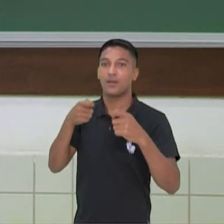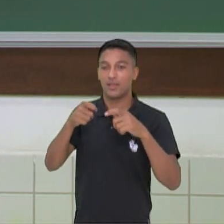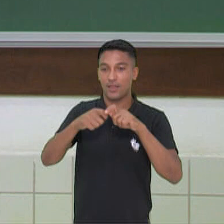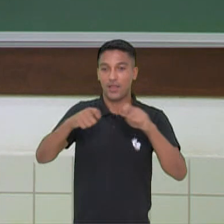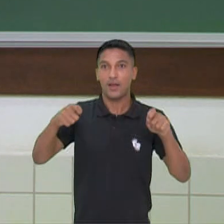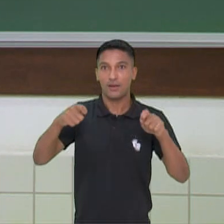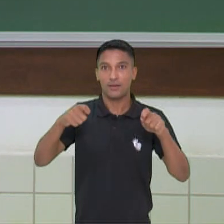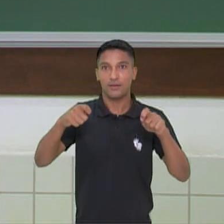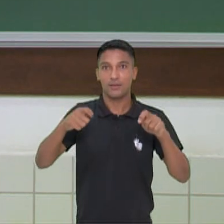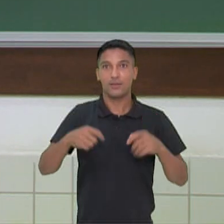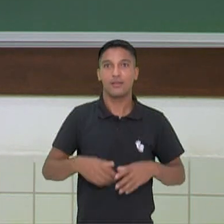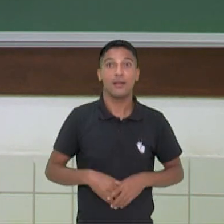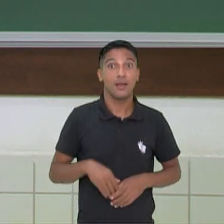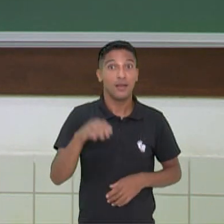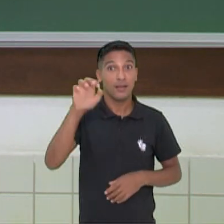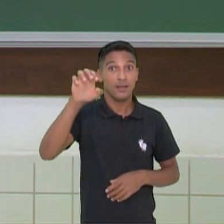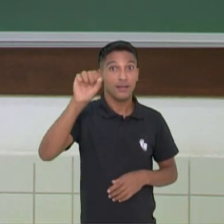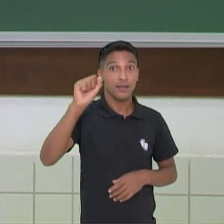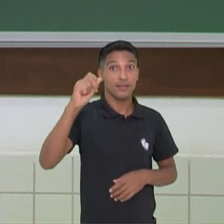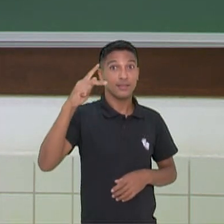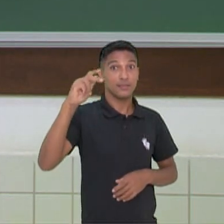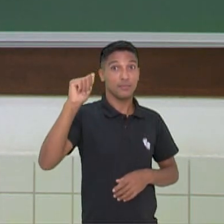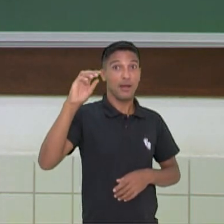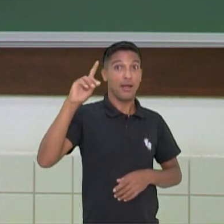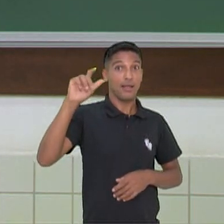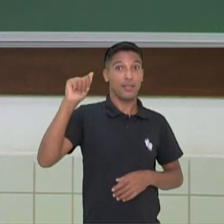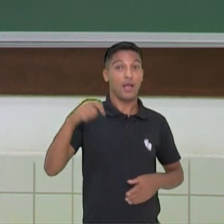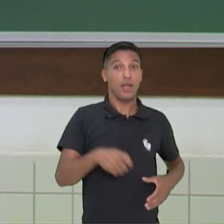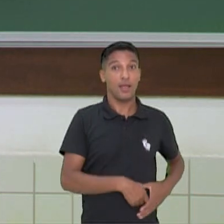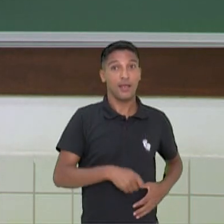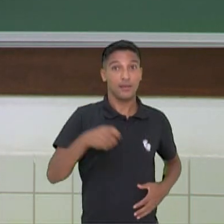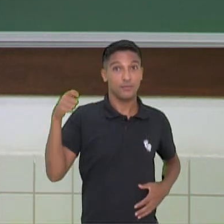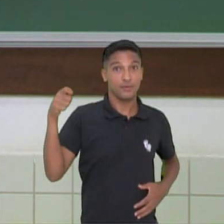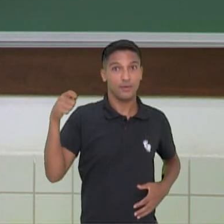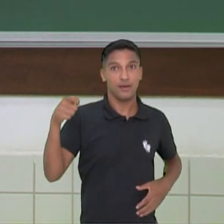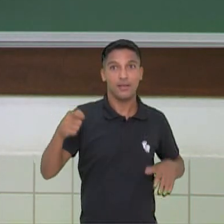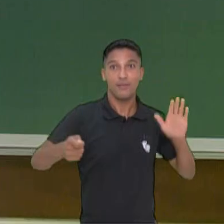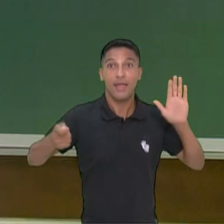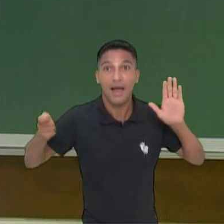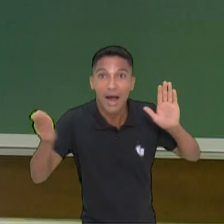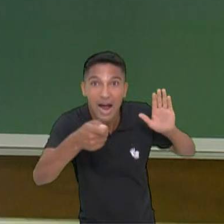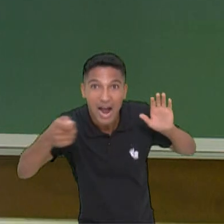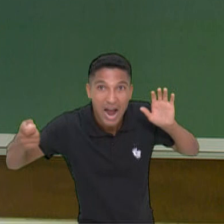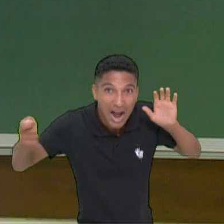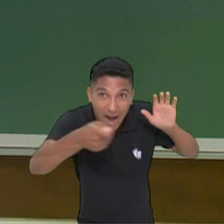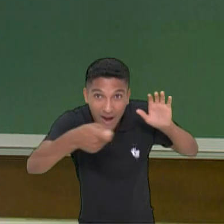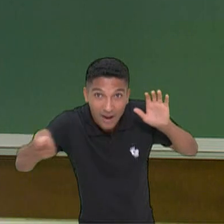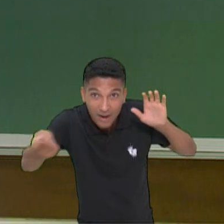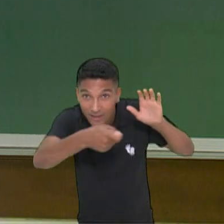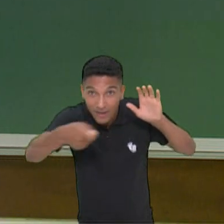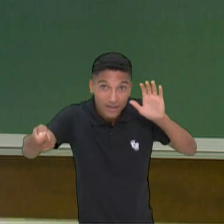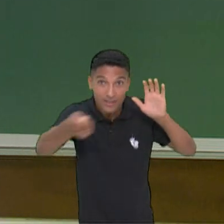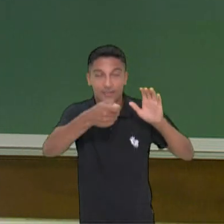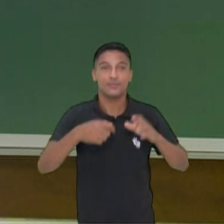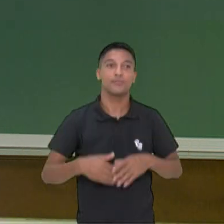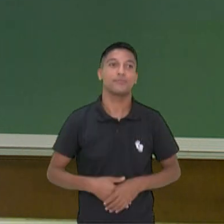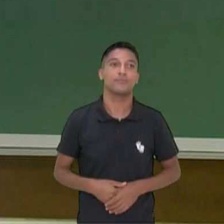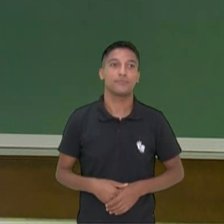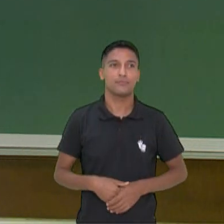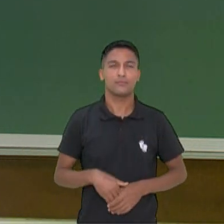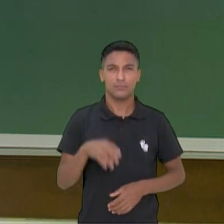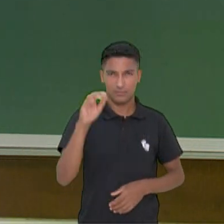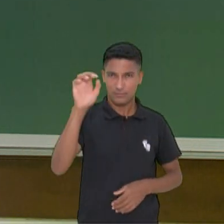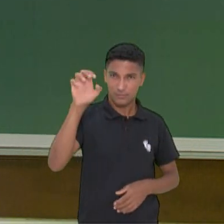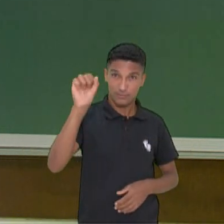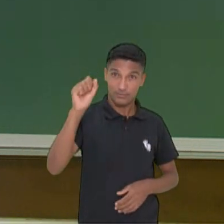instrumento chamado espada Então hoje nós vamos tratar da esgrima pessoal